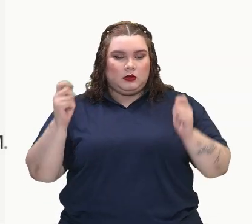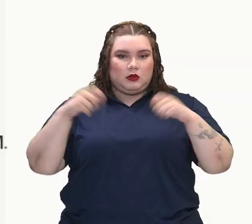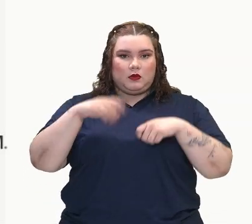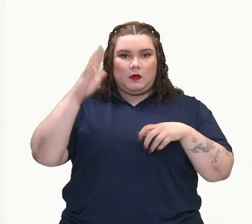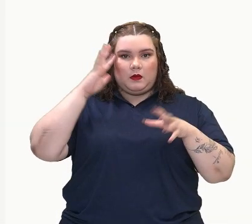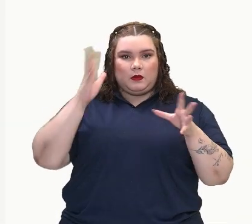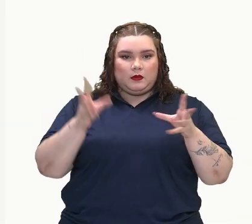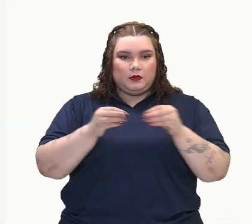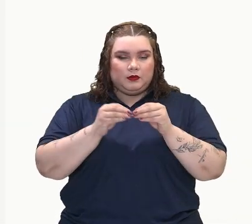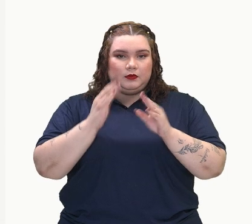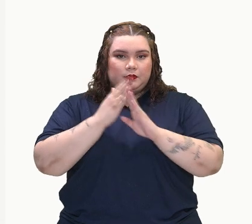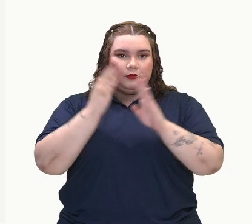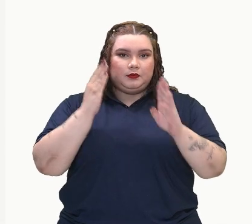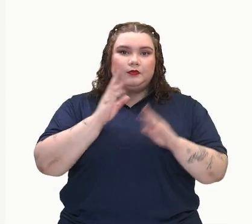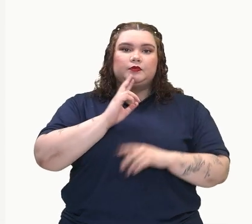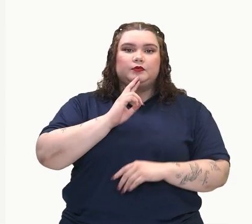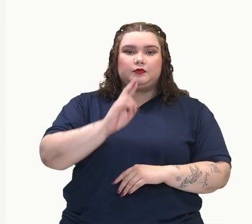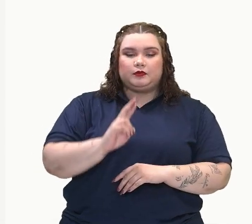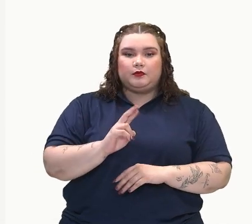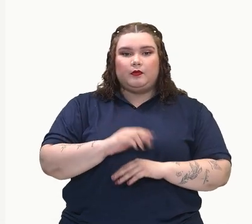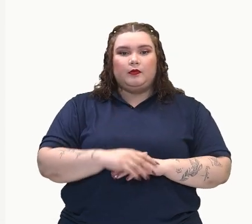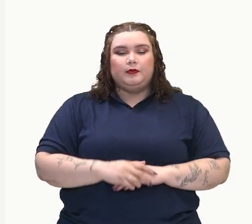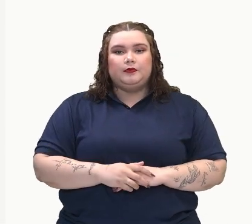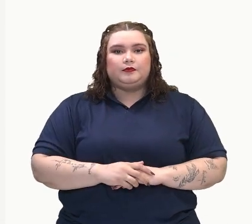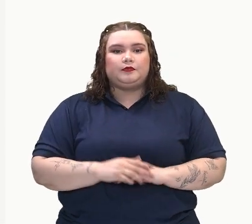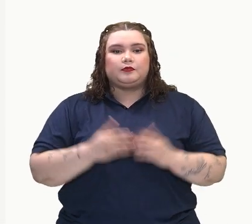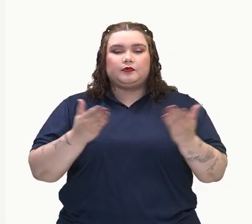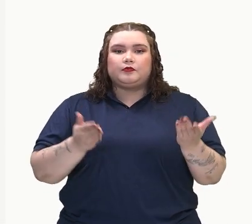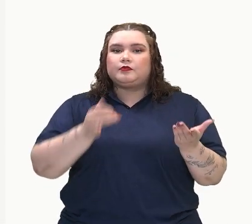aqui. Então, olha só, nesse nosso exemplo,